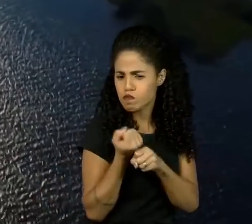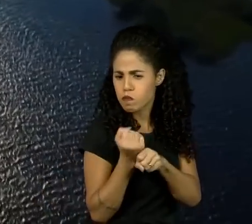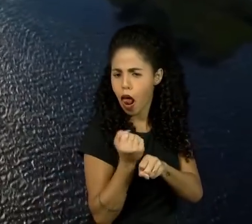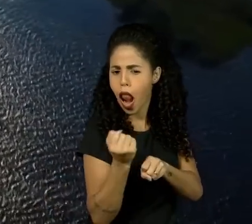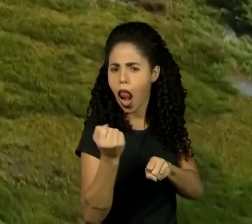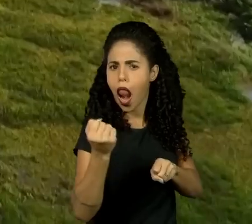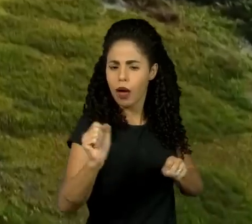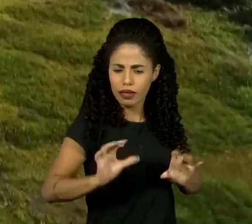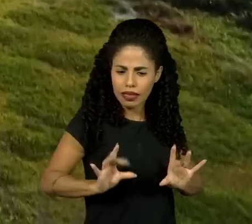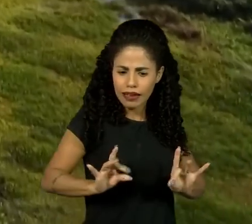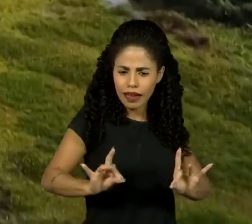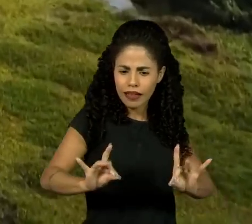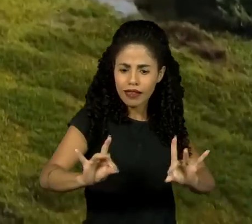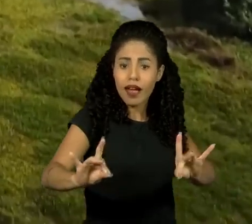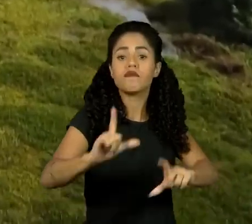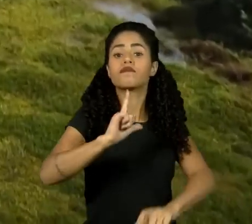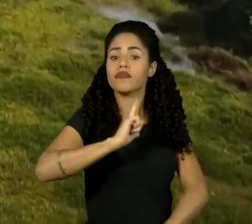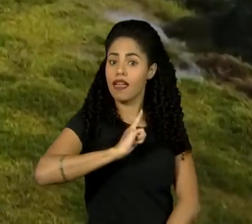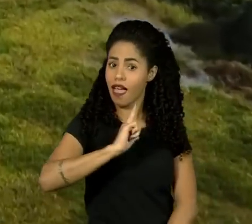do mundo.